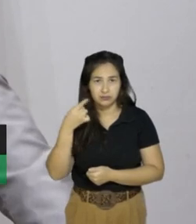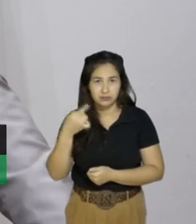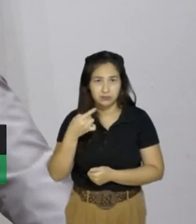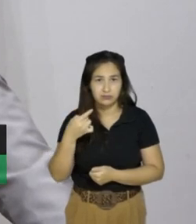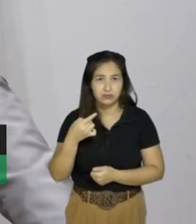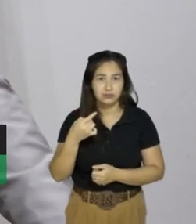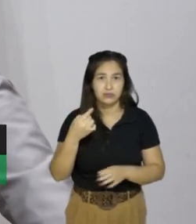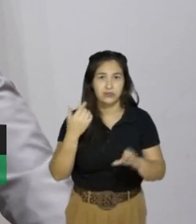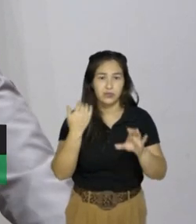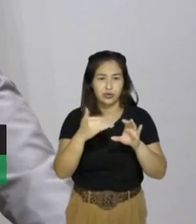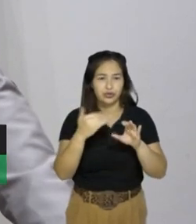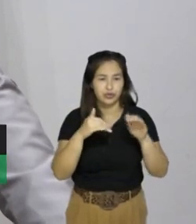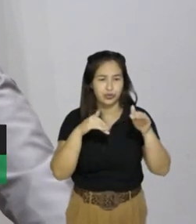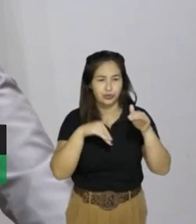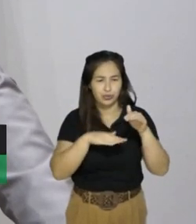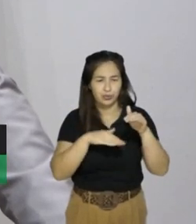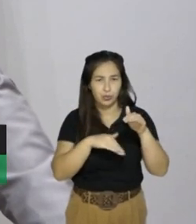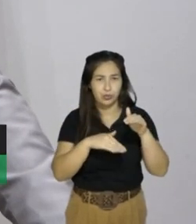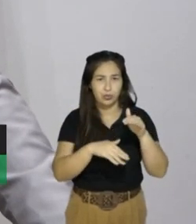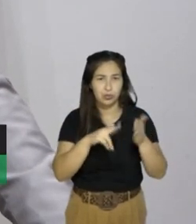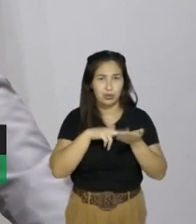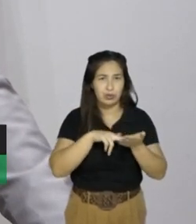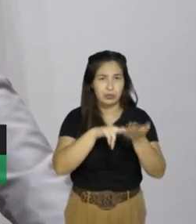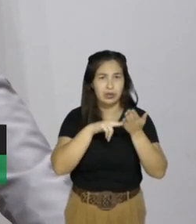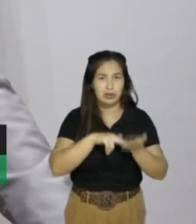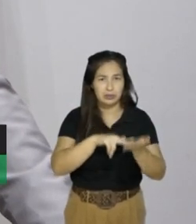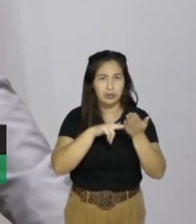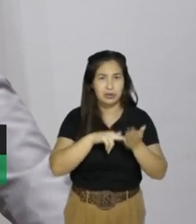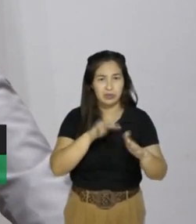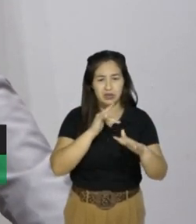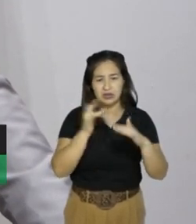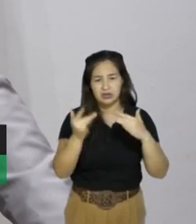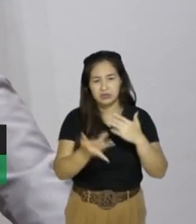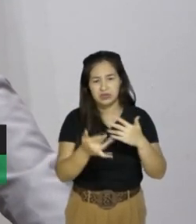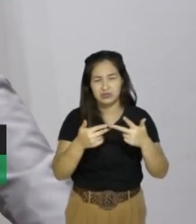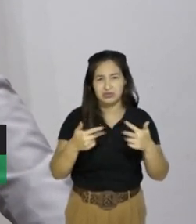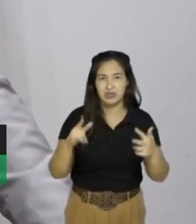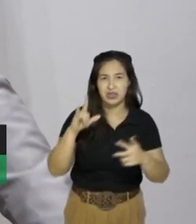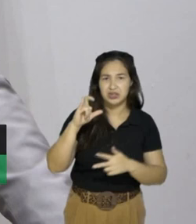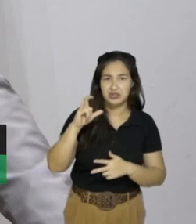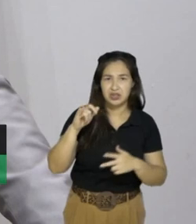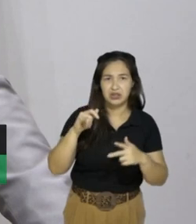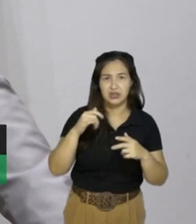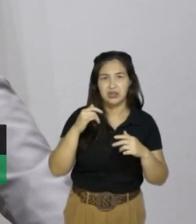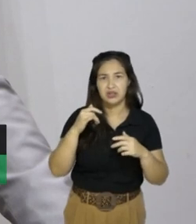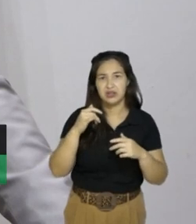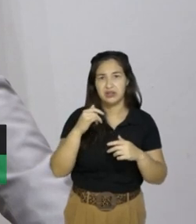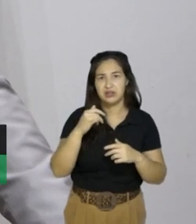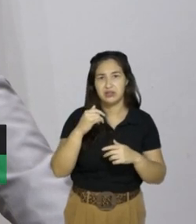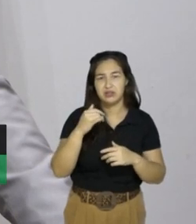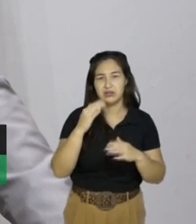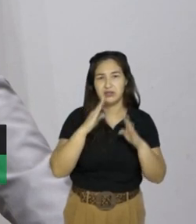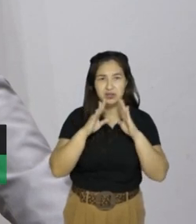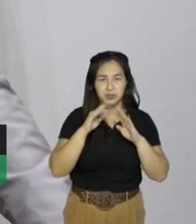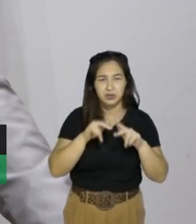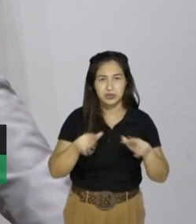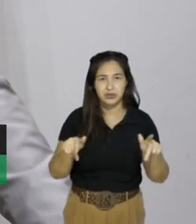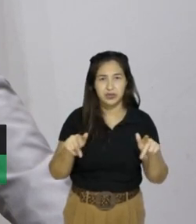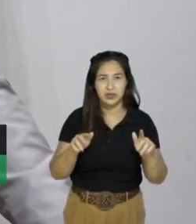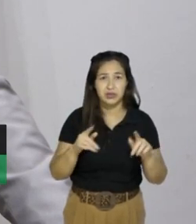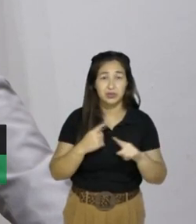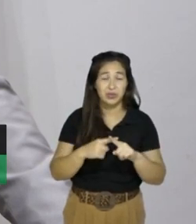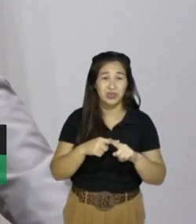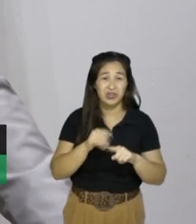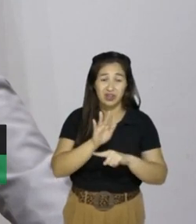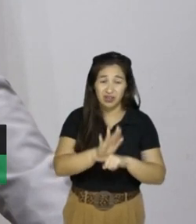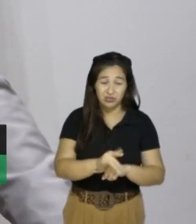correspondência dos seus das suas redes sociais com suposições isso aí mais atrapalha do que ajuda